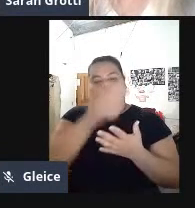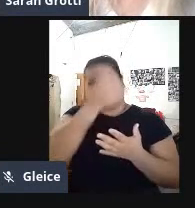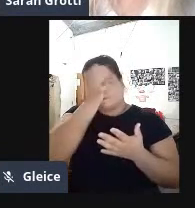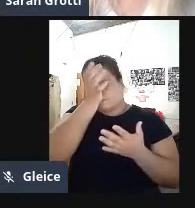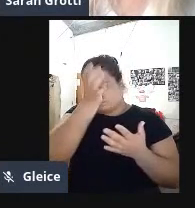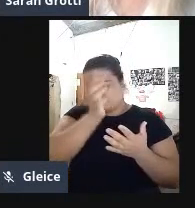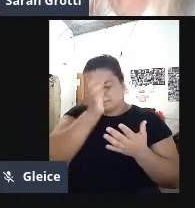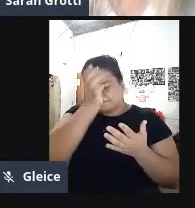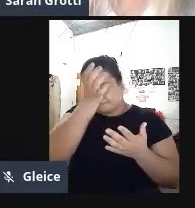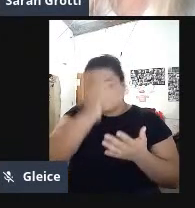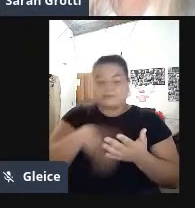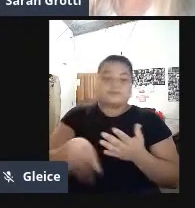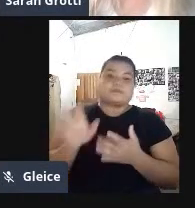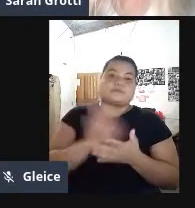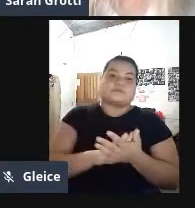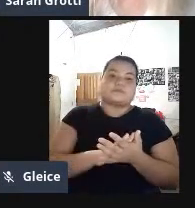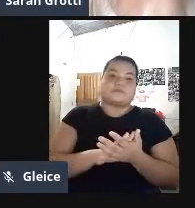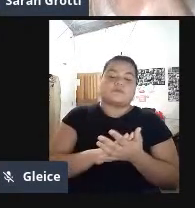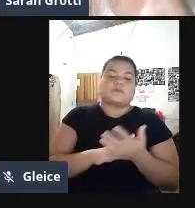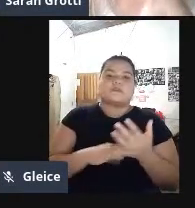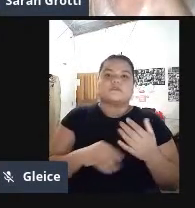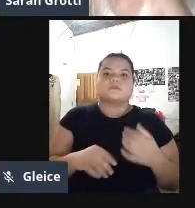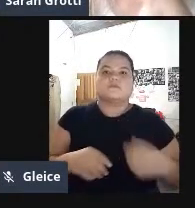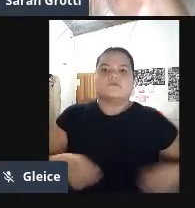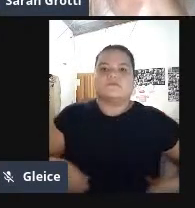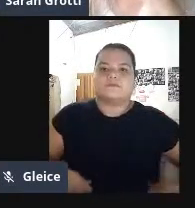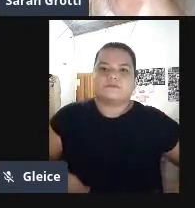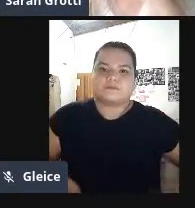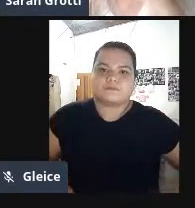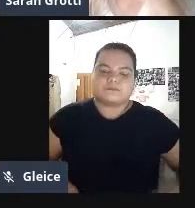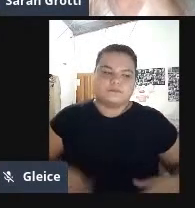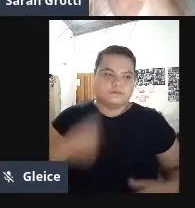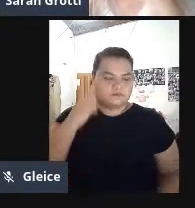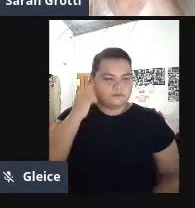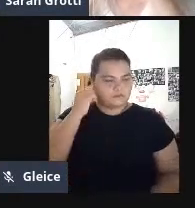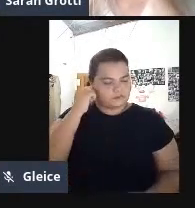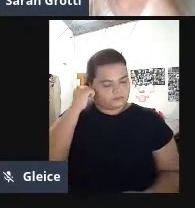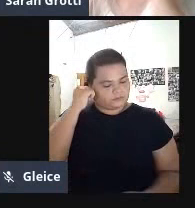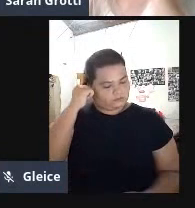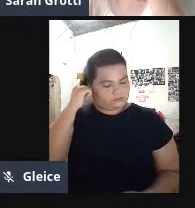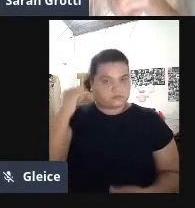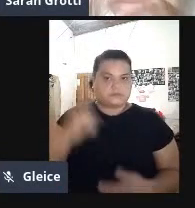do vegetariano vai para 1.200 a 1.500 miligramas por dia.